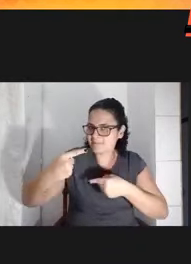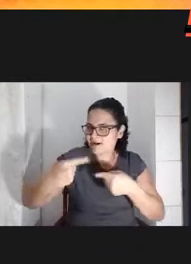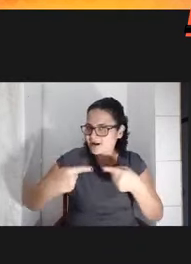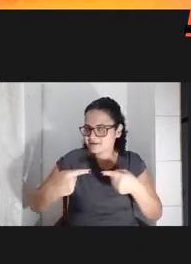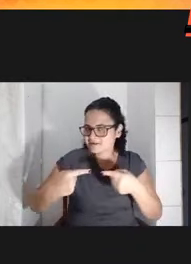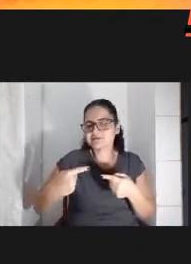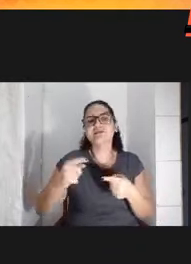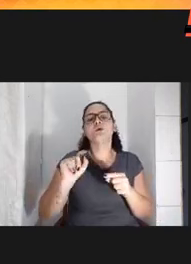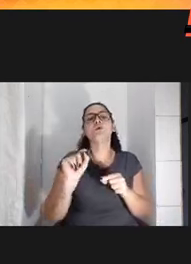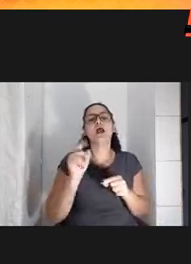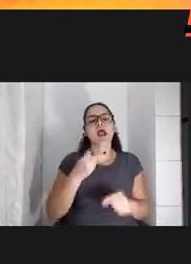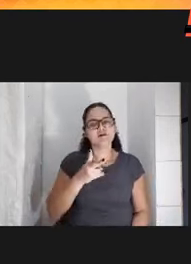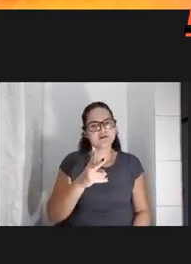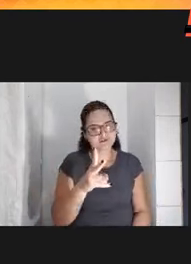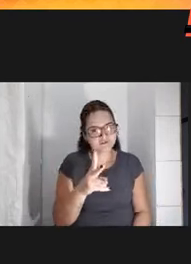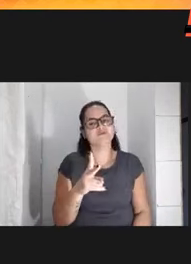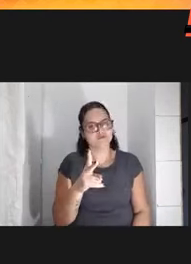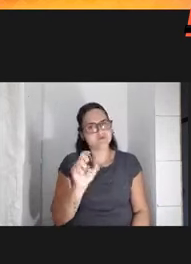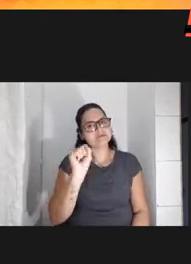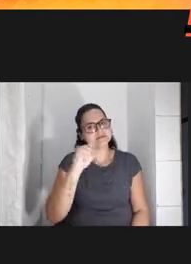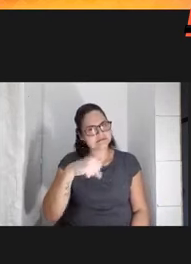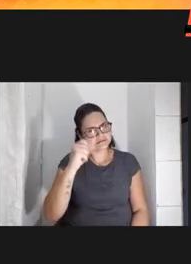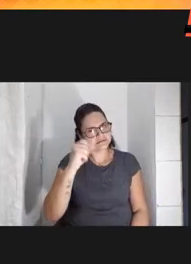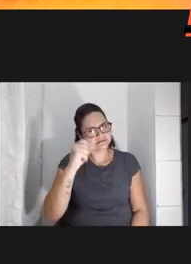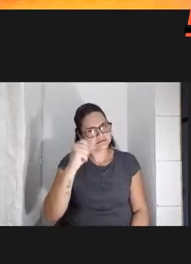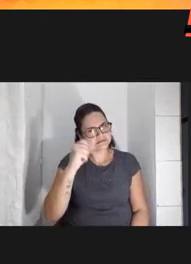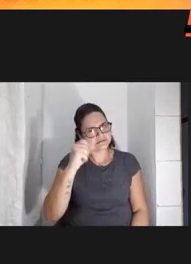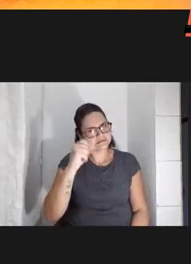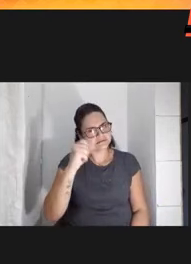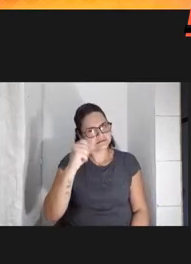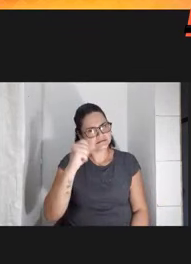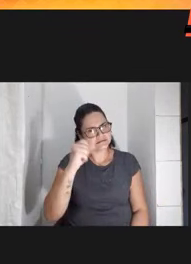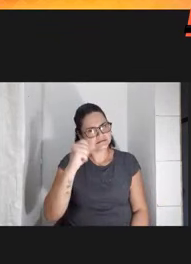continuamos, sim, com o grande desafio de fazer com que os funcionários da